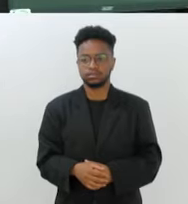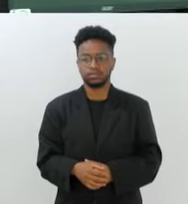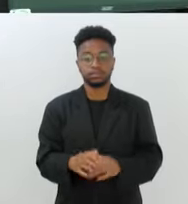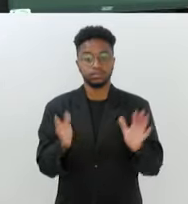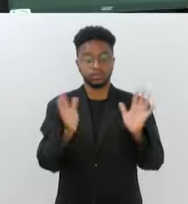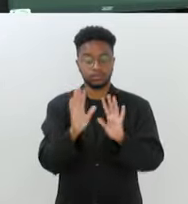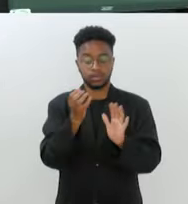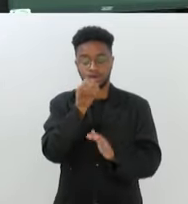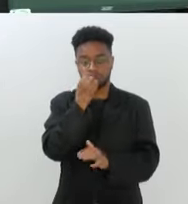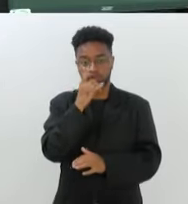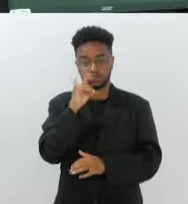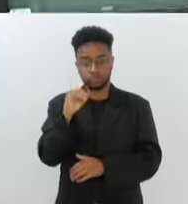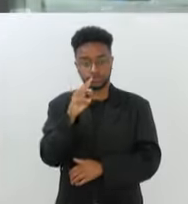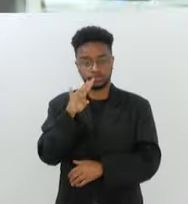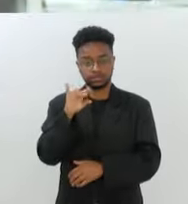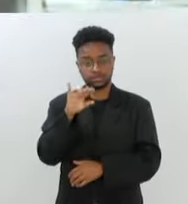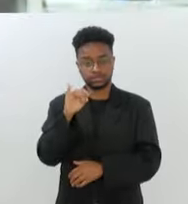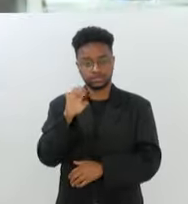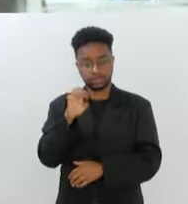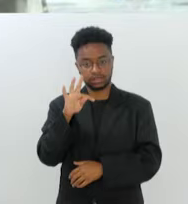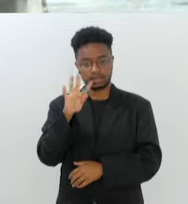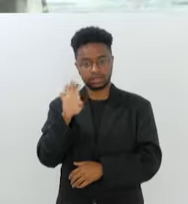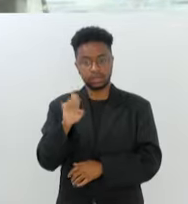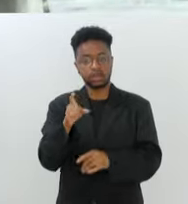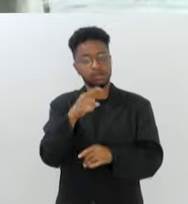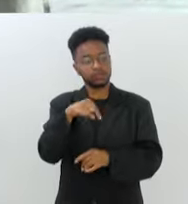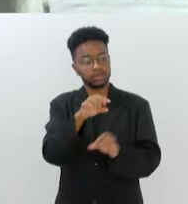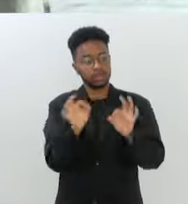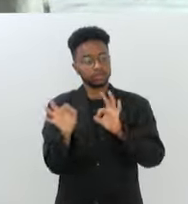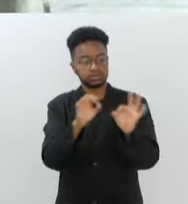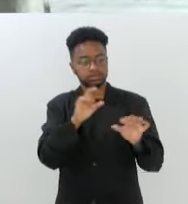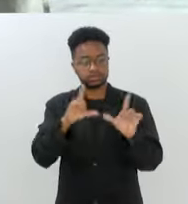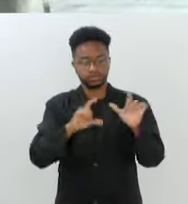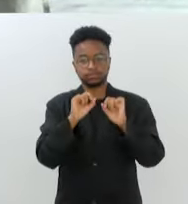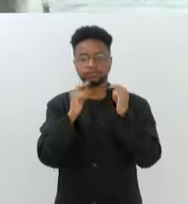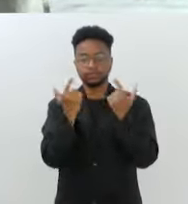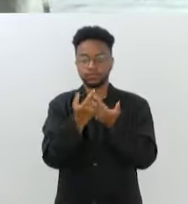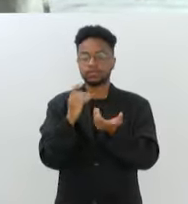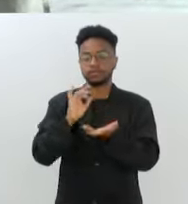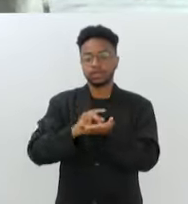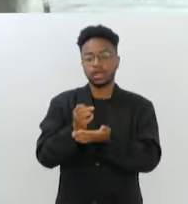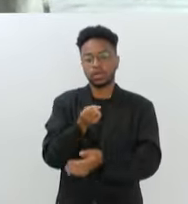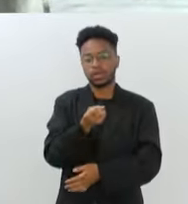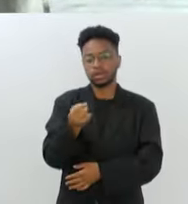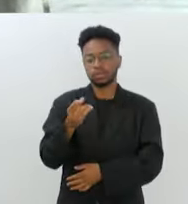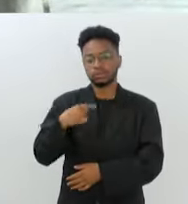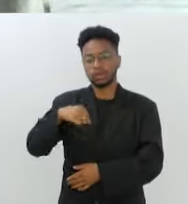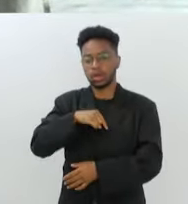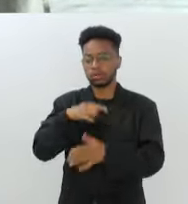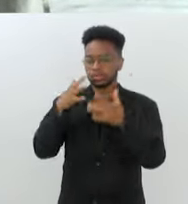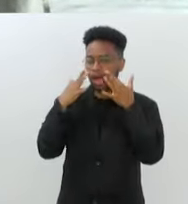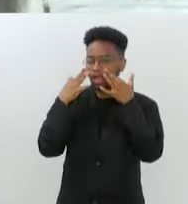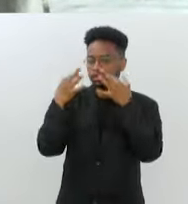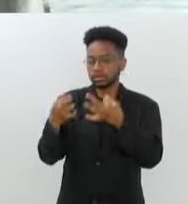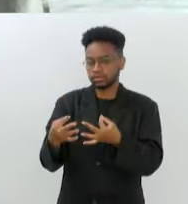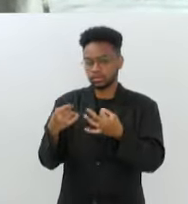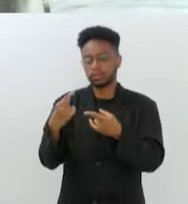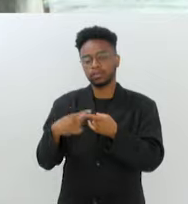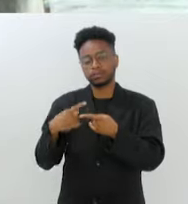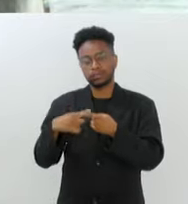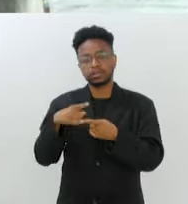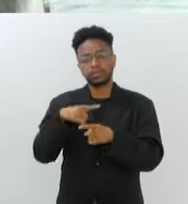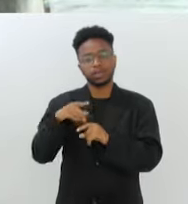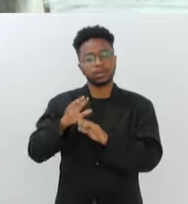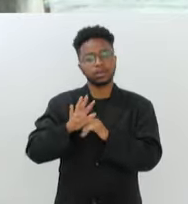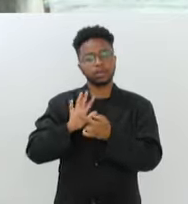Olá, bom dia, Vicente. Bom dia a todos que acompanham a TV Alerj. São números realmente que chamam a atenção, né, Vicente? Segundo o levantamento feito pela